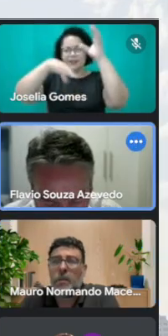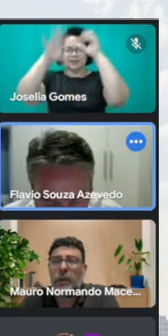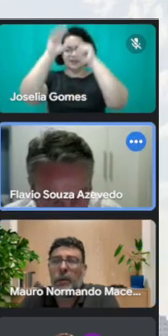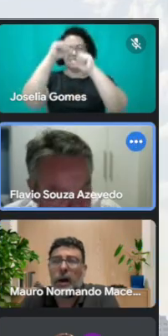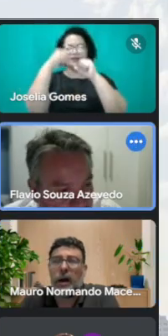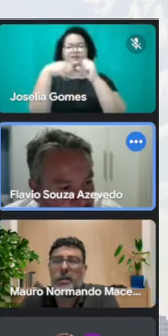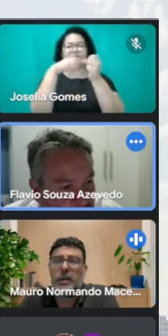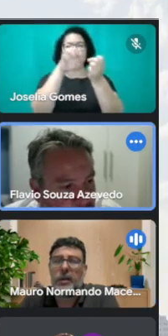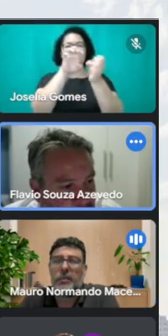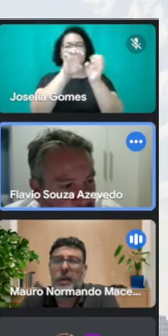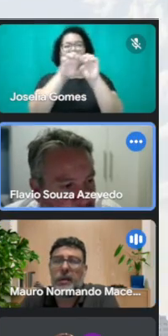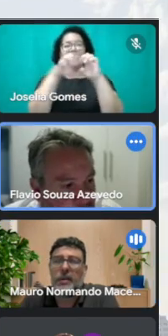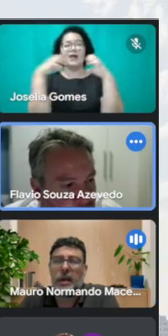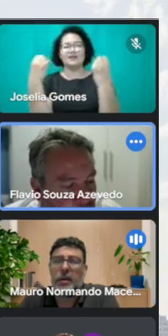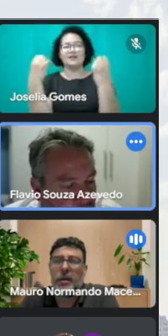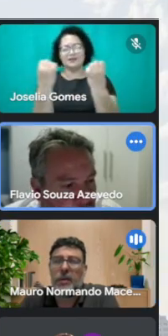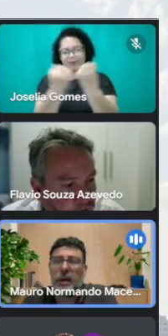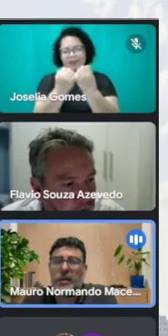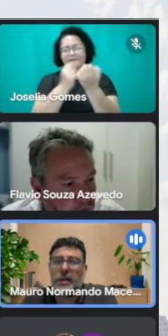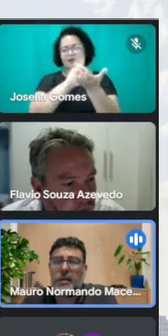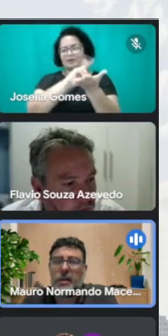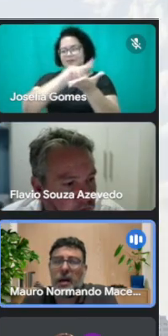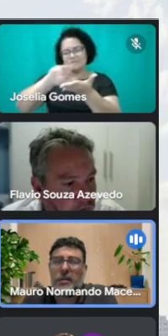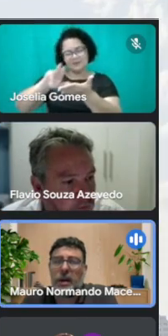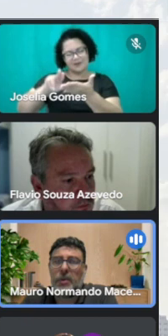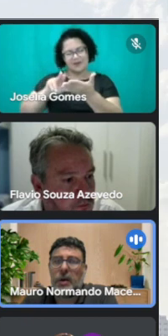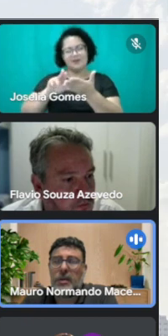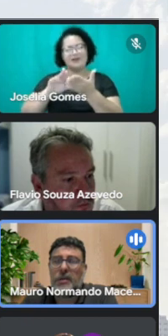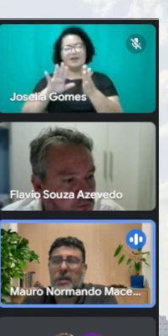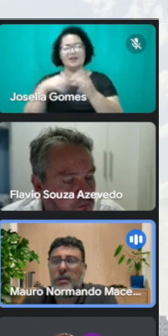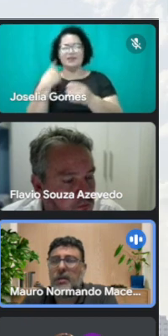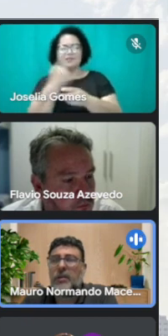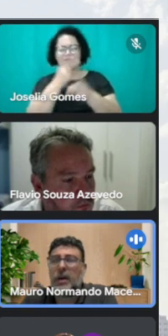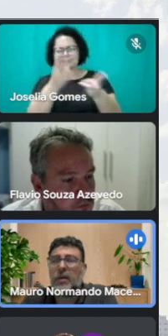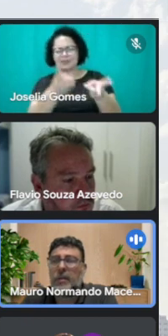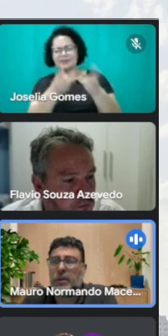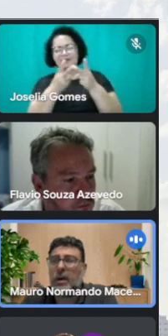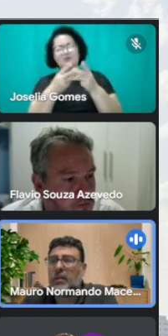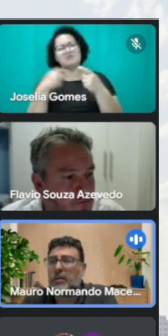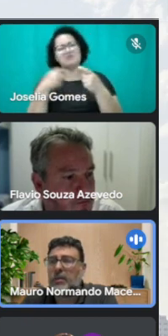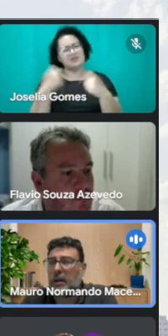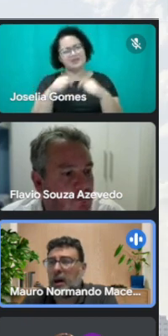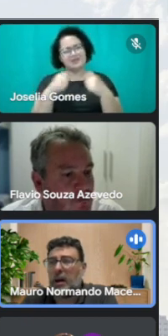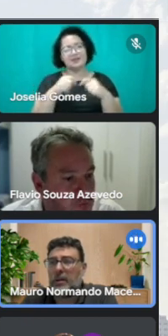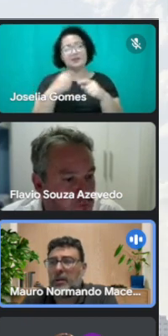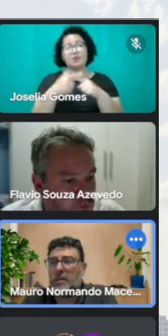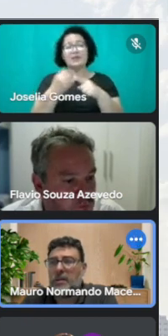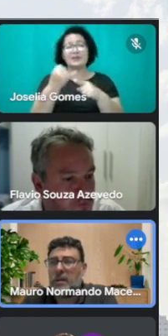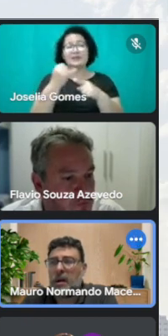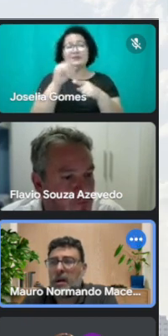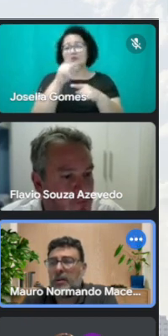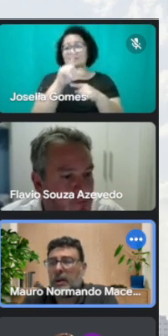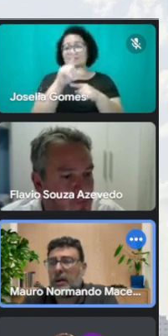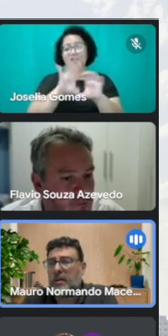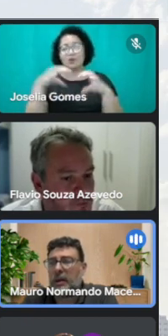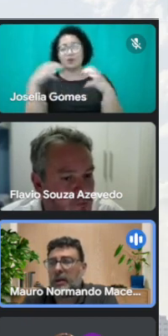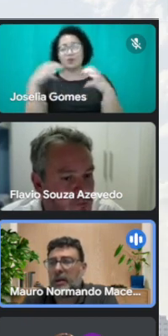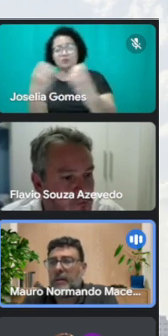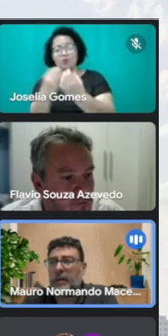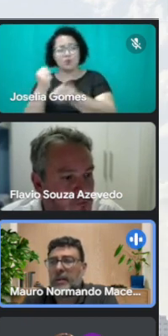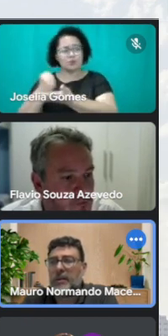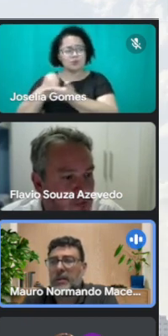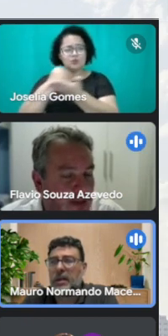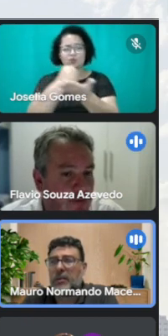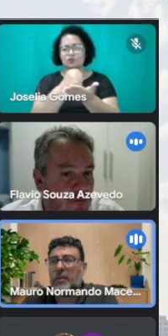que a gente percebe como é necessário, sabe? Porque se você não tiver o apoio da comunidade, não dá